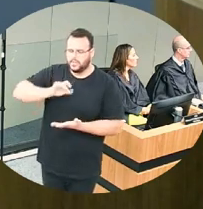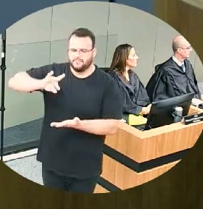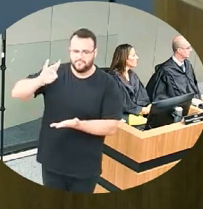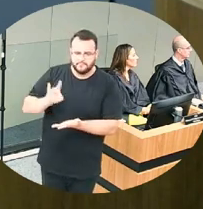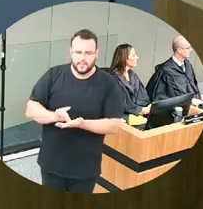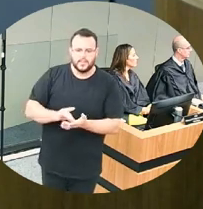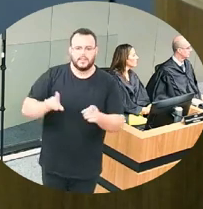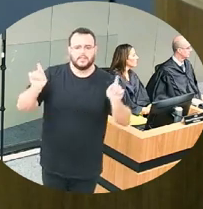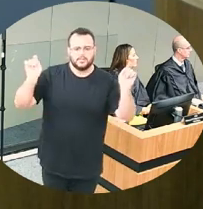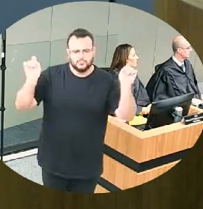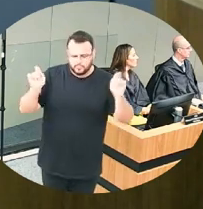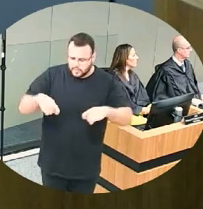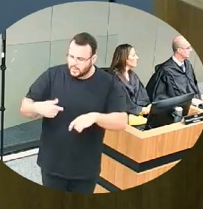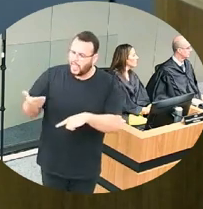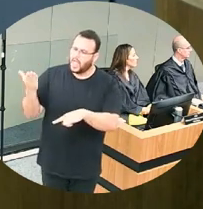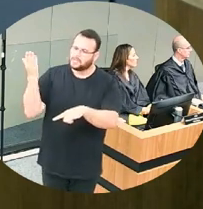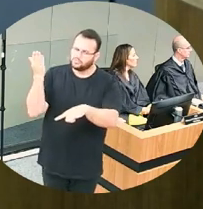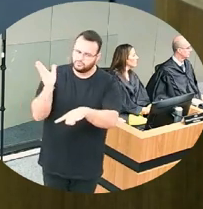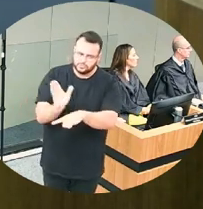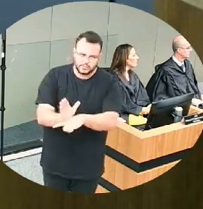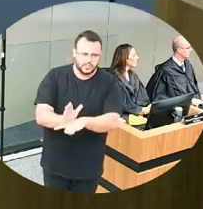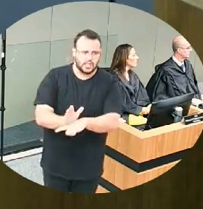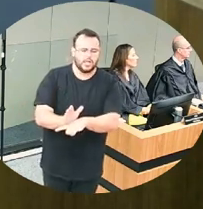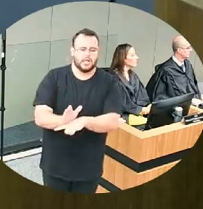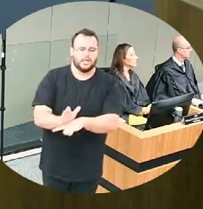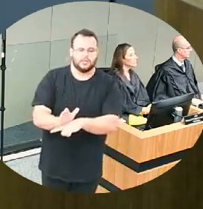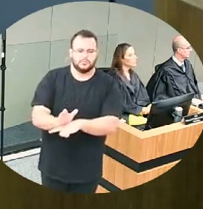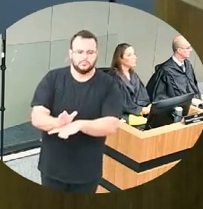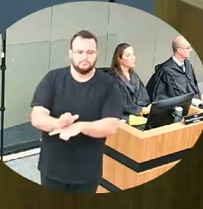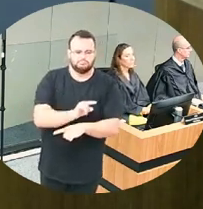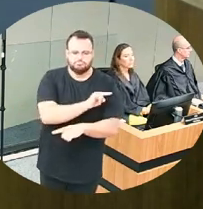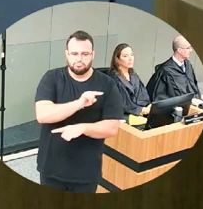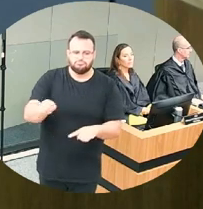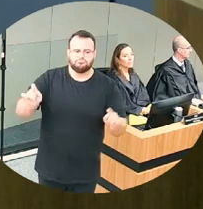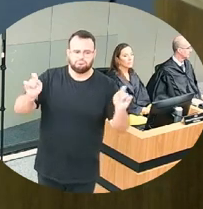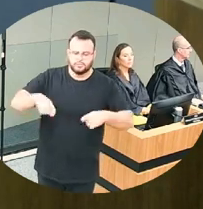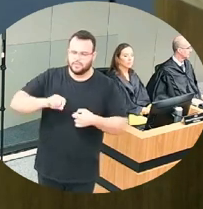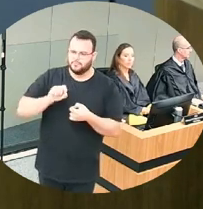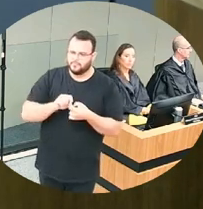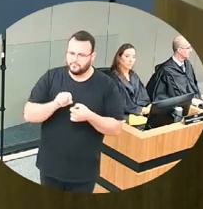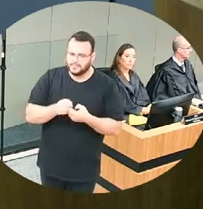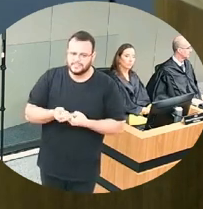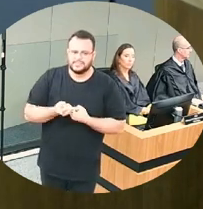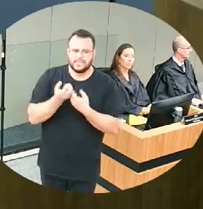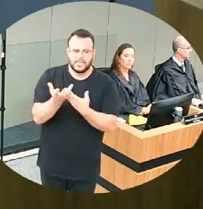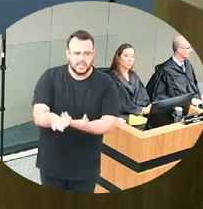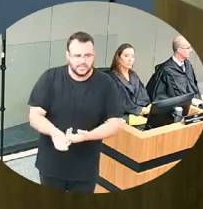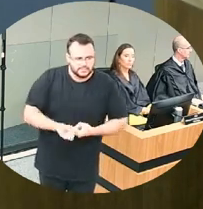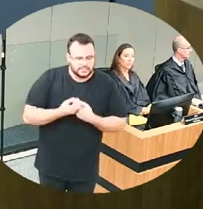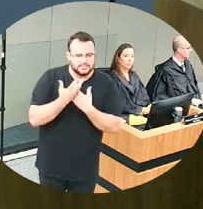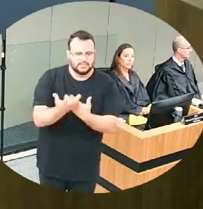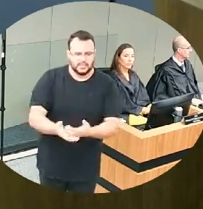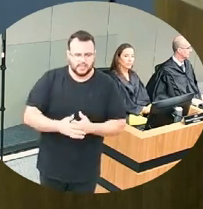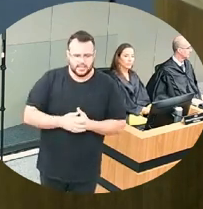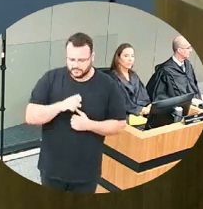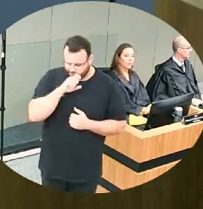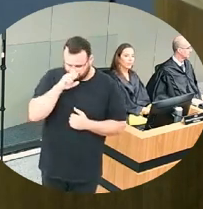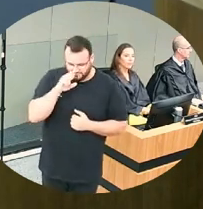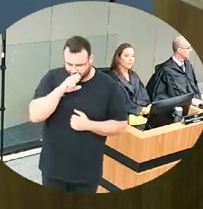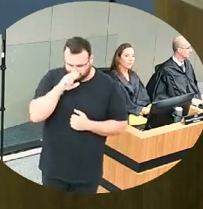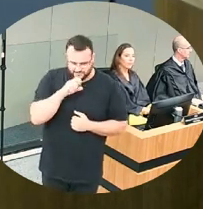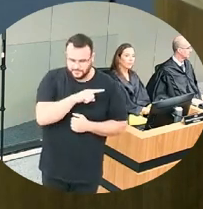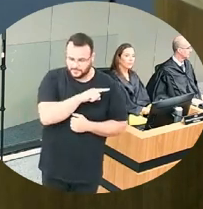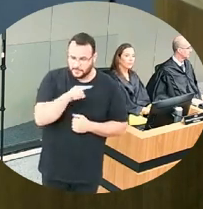em poder ter ajudado e contribuído para que tanto pudessem fazer e fazer essa entrega para que